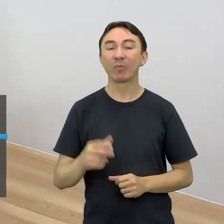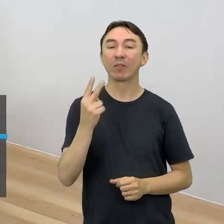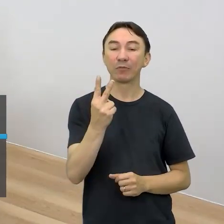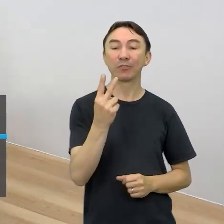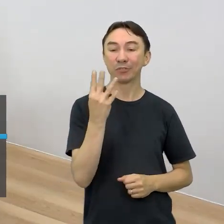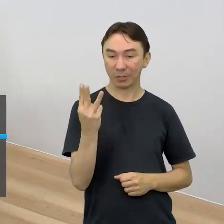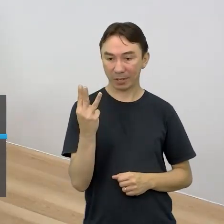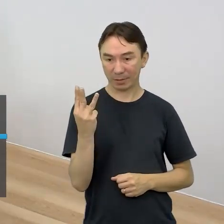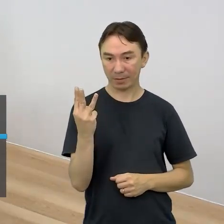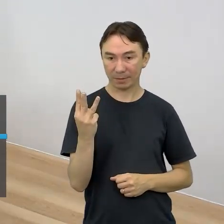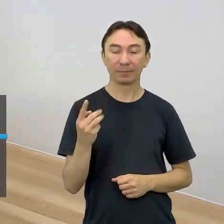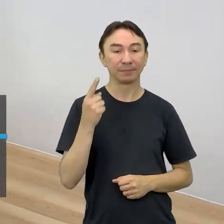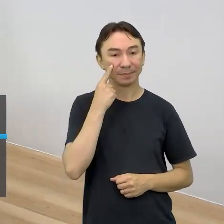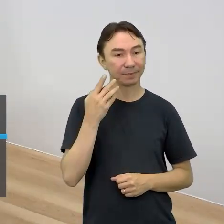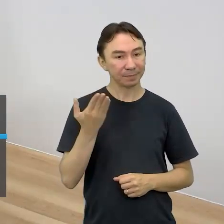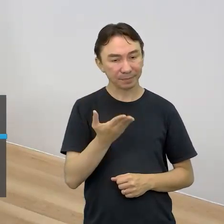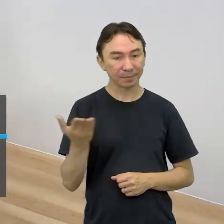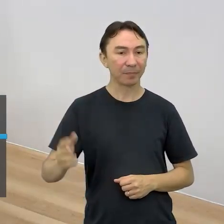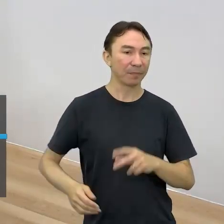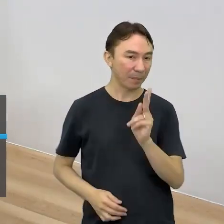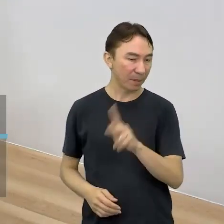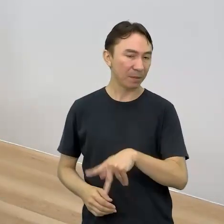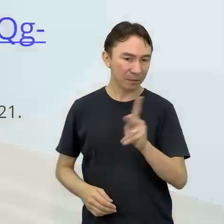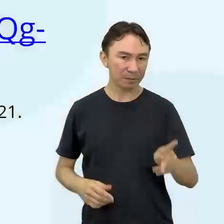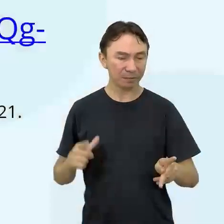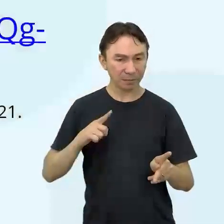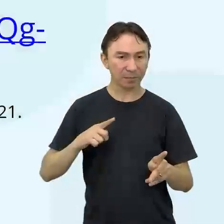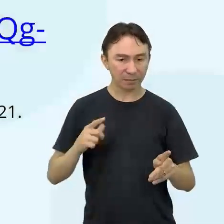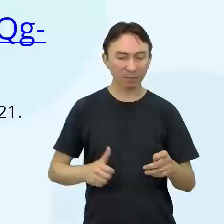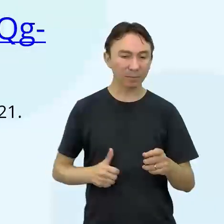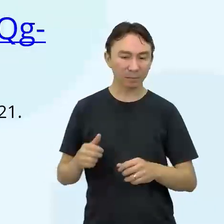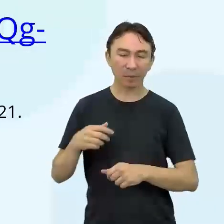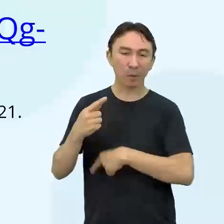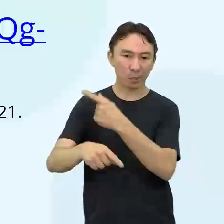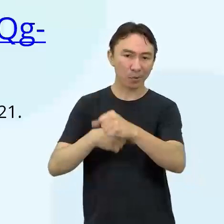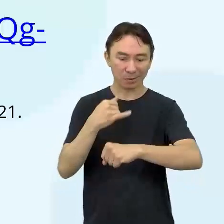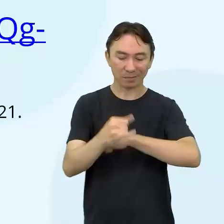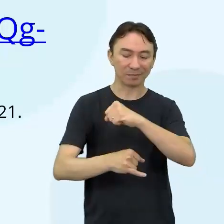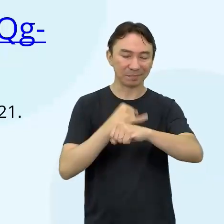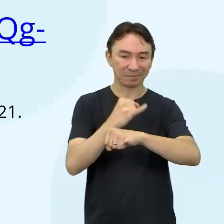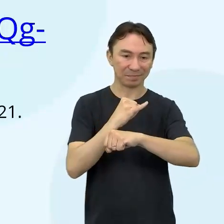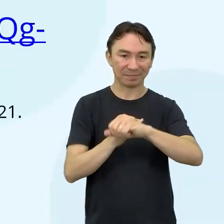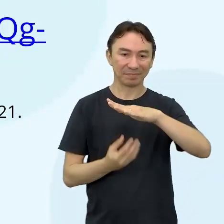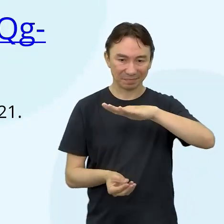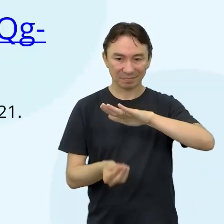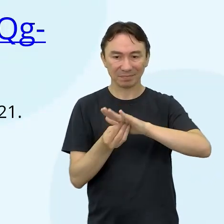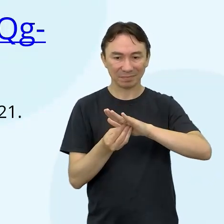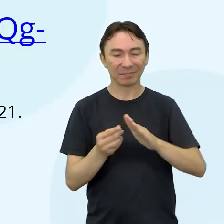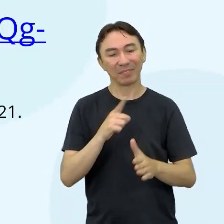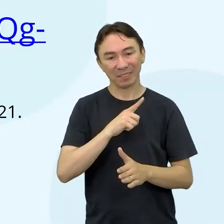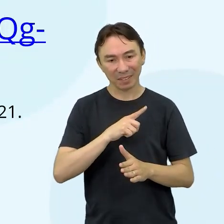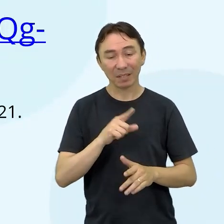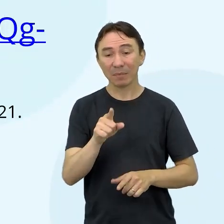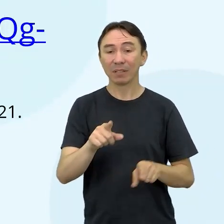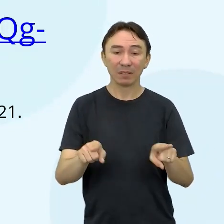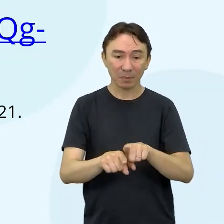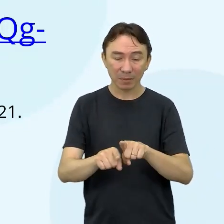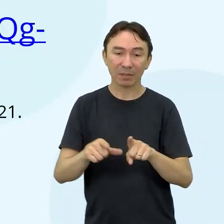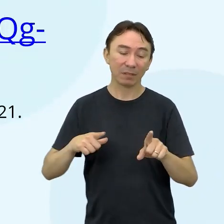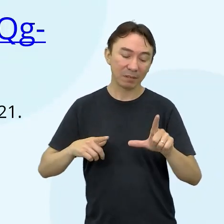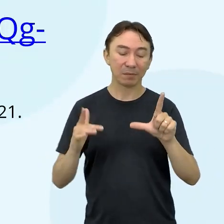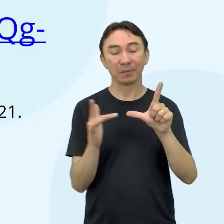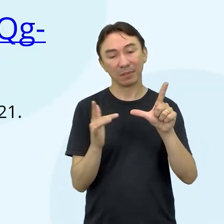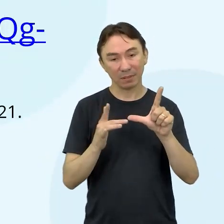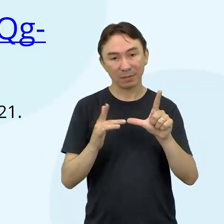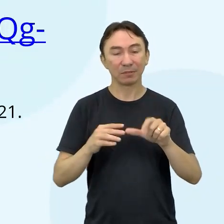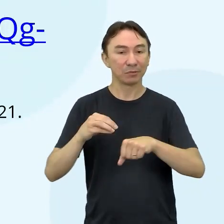para os professores, né? Vai ficar no repositório esse material todo, mas no slide 23 a gente tem o link, né, com as sugestões aí de